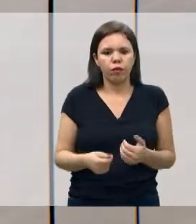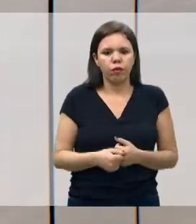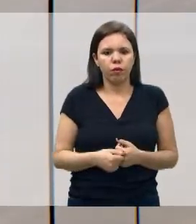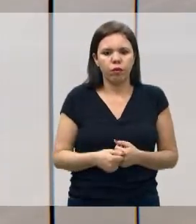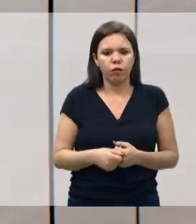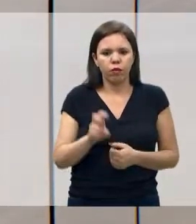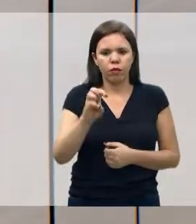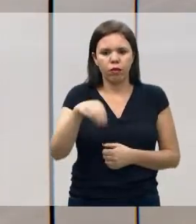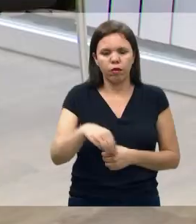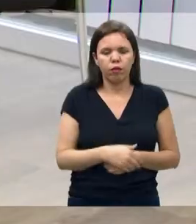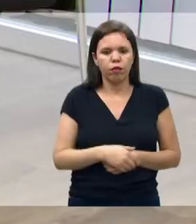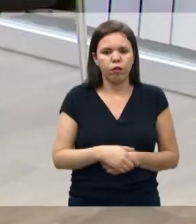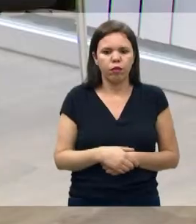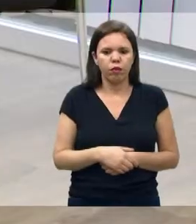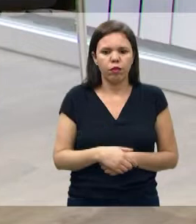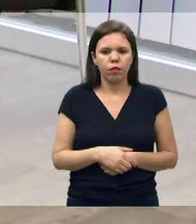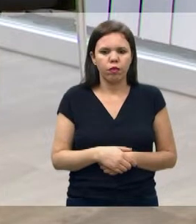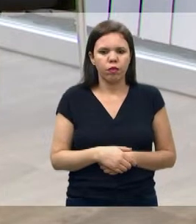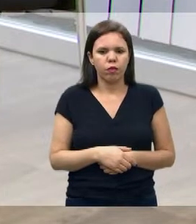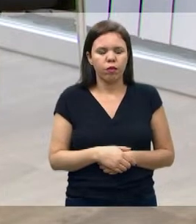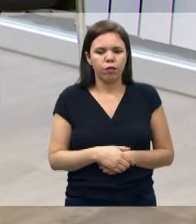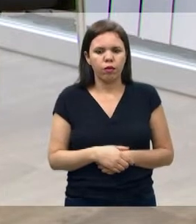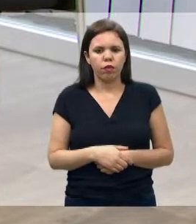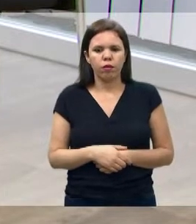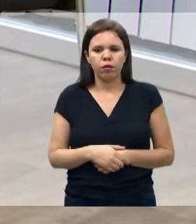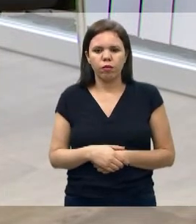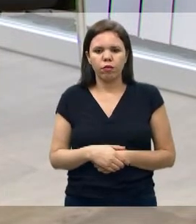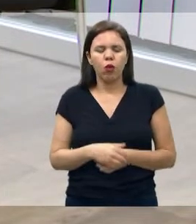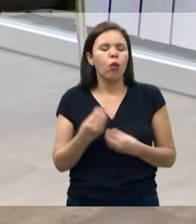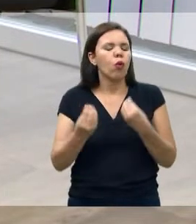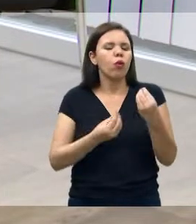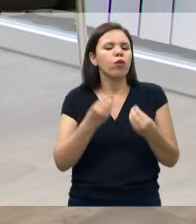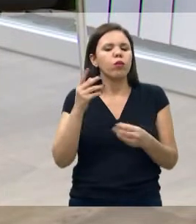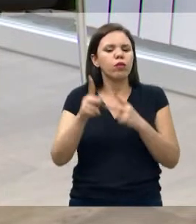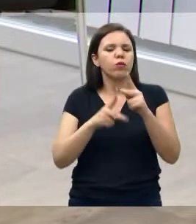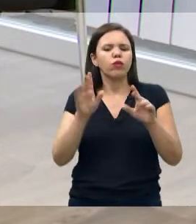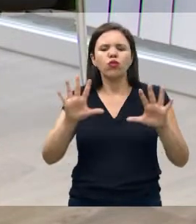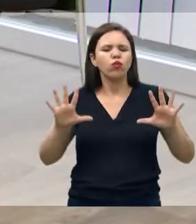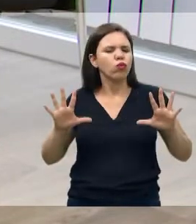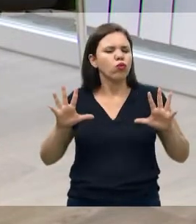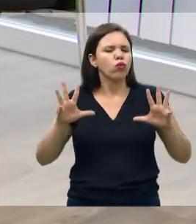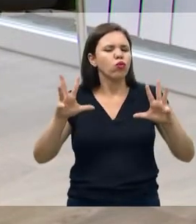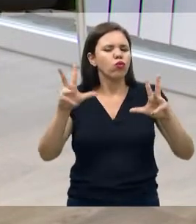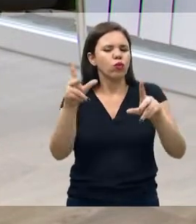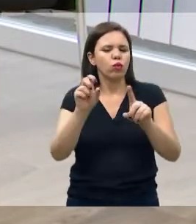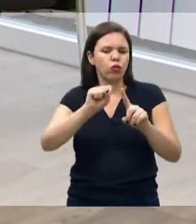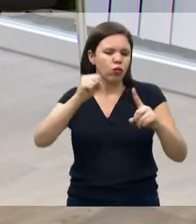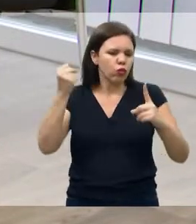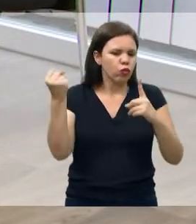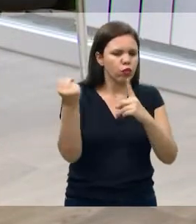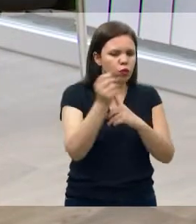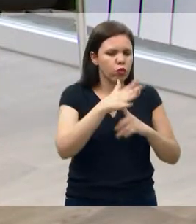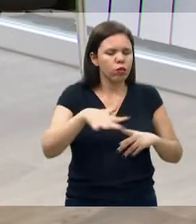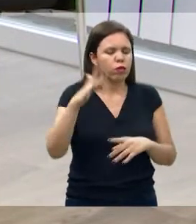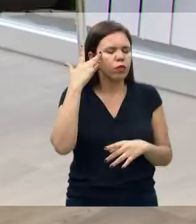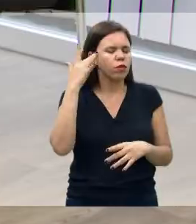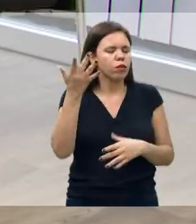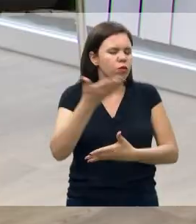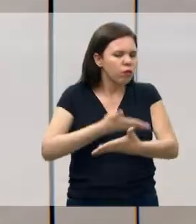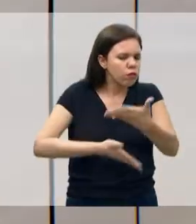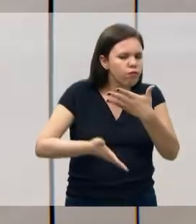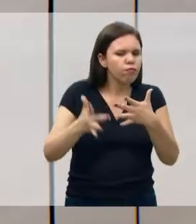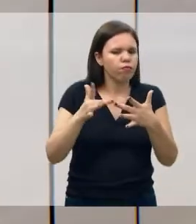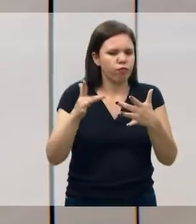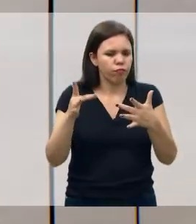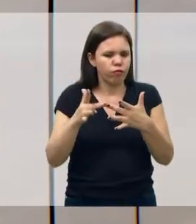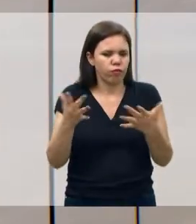mais 5 minutos, vereadores, a comunidade como um todo, a sociedade deve se envolver